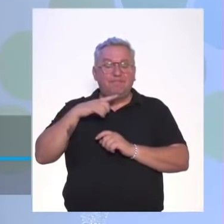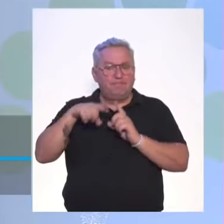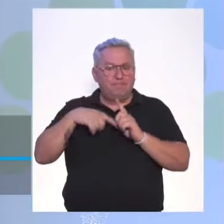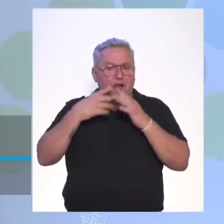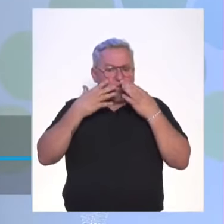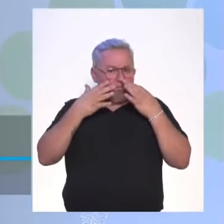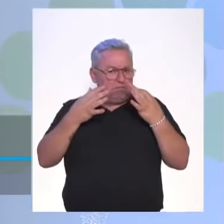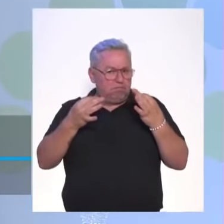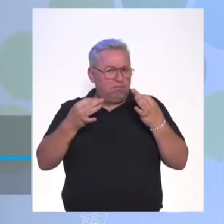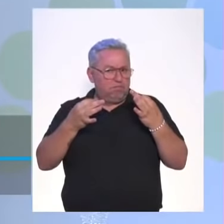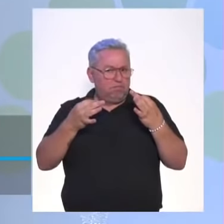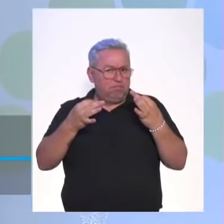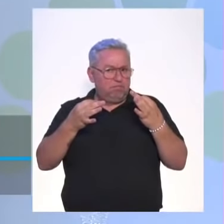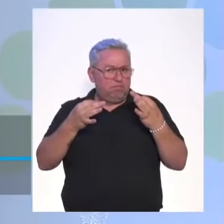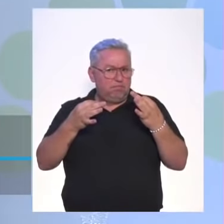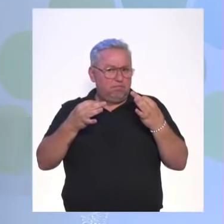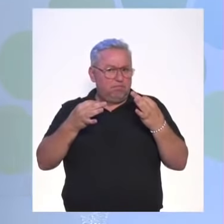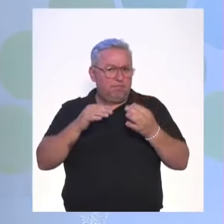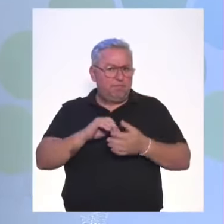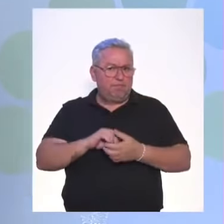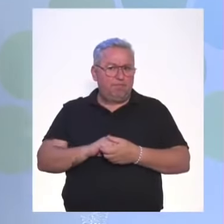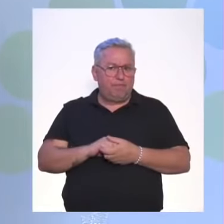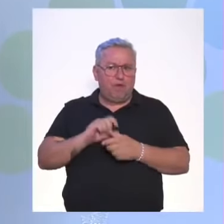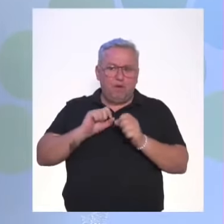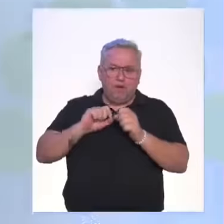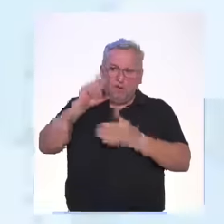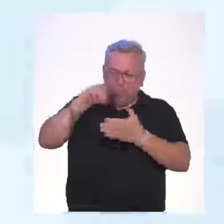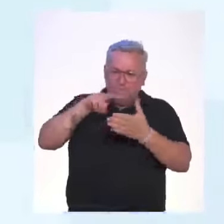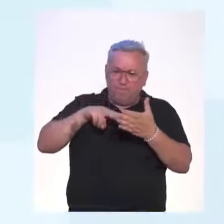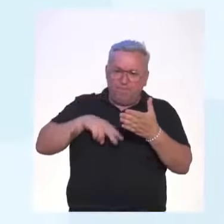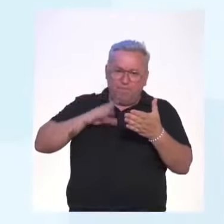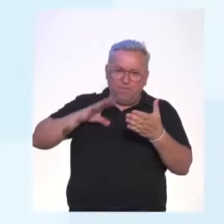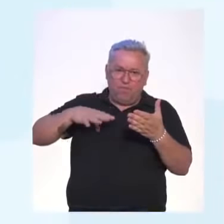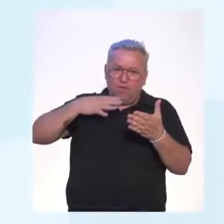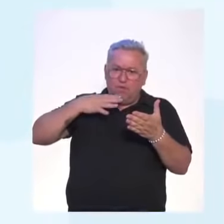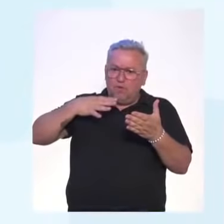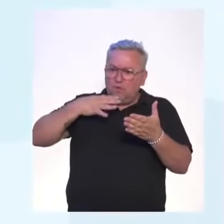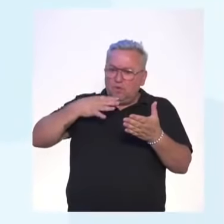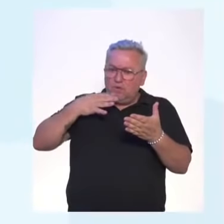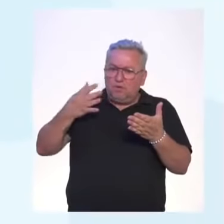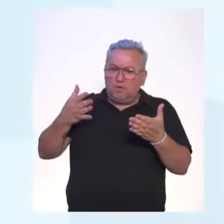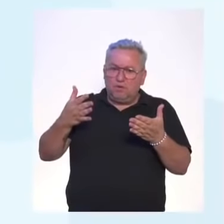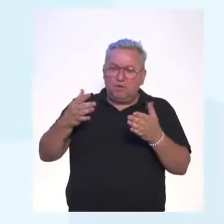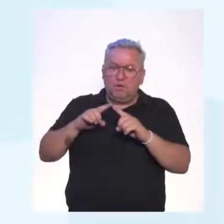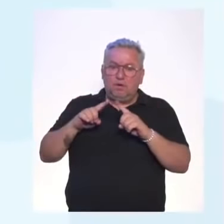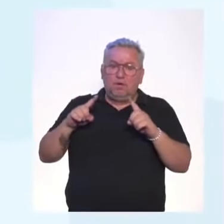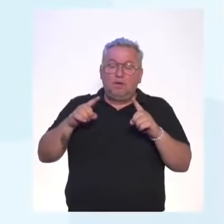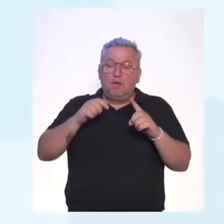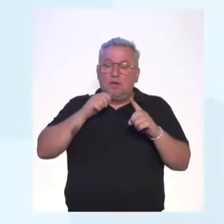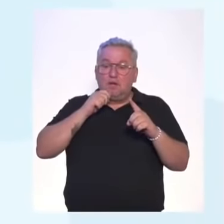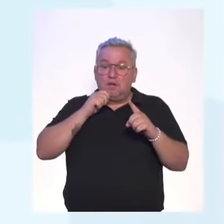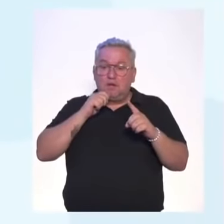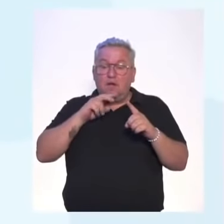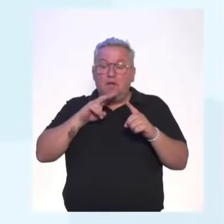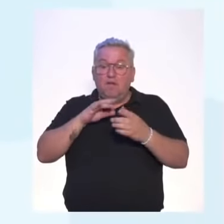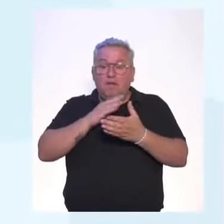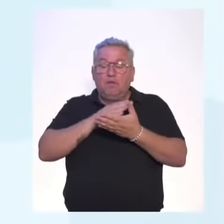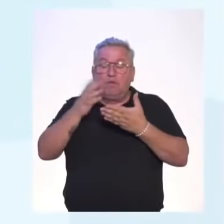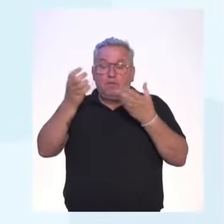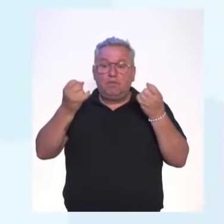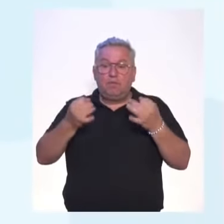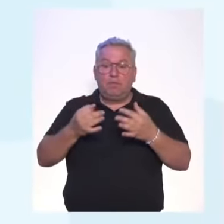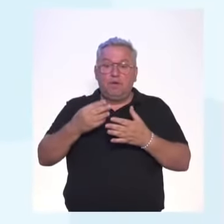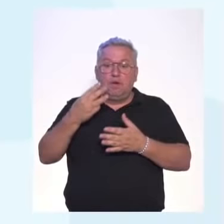mais a sua atenção do Pequeno Príncipe tá quem já leu né tem maior propriedade para falar e os outros a partir do que a gente